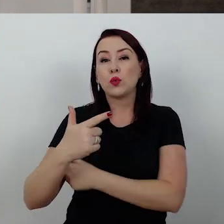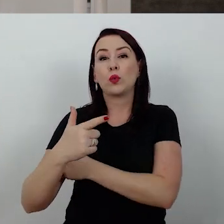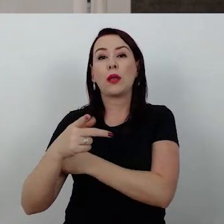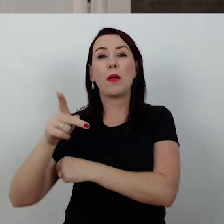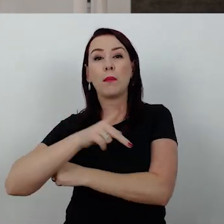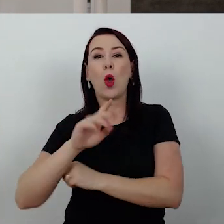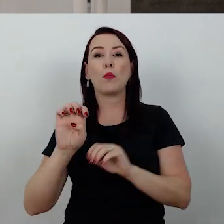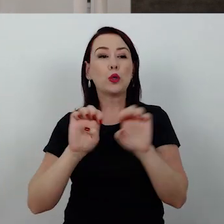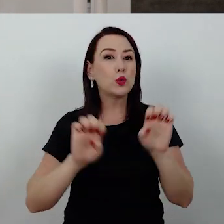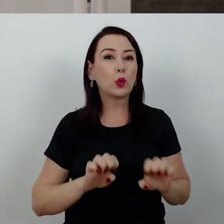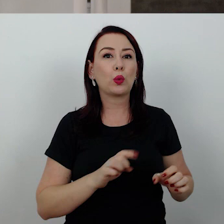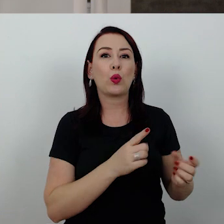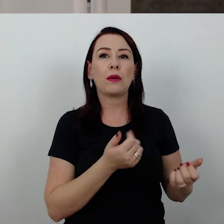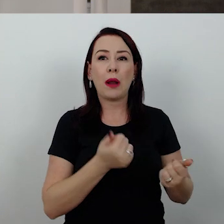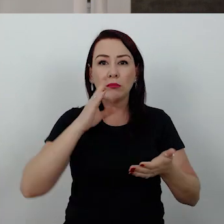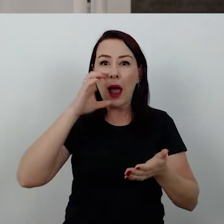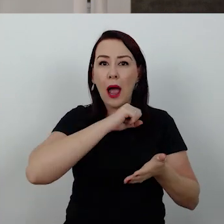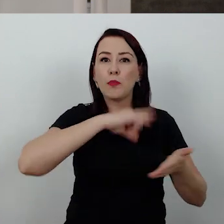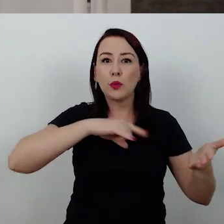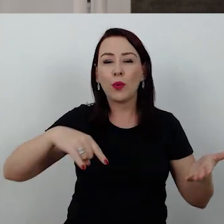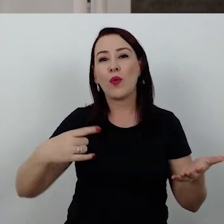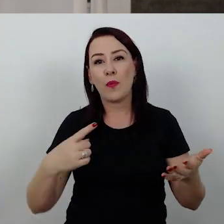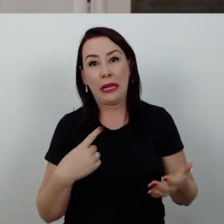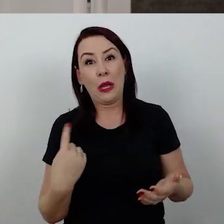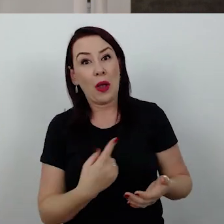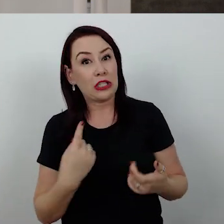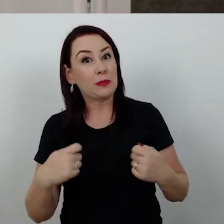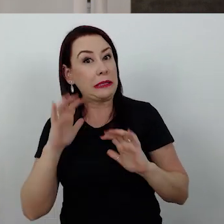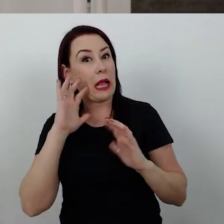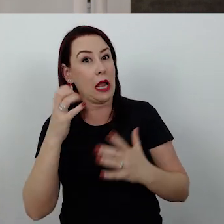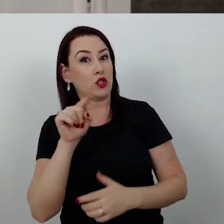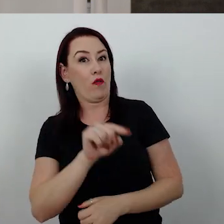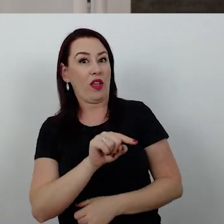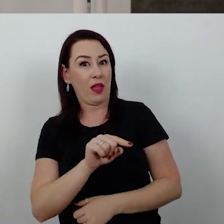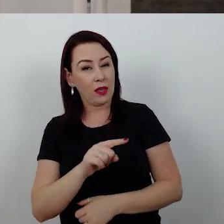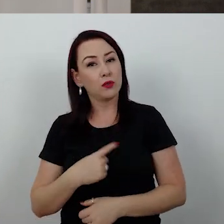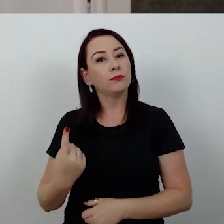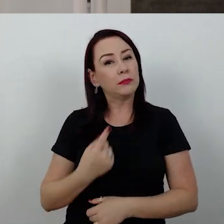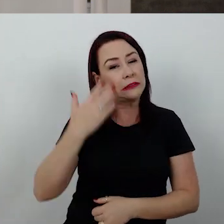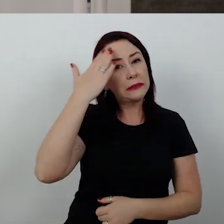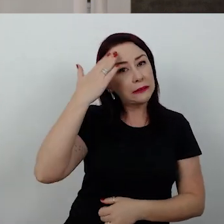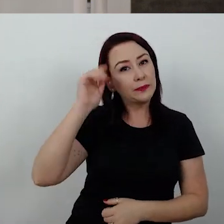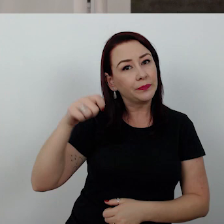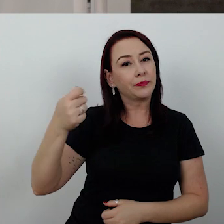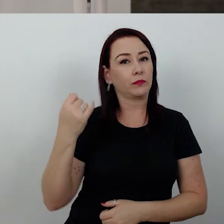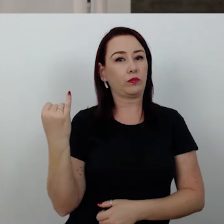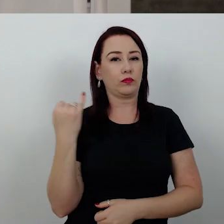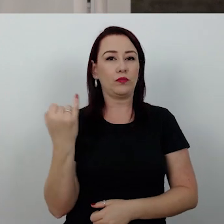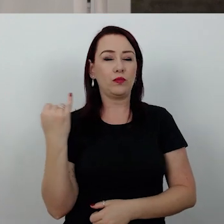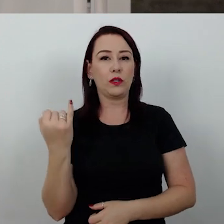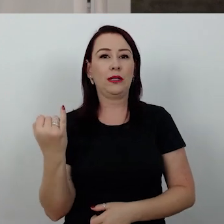tem uma estrutura que dê conta disso, a gente vai perder essa produção, porque a gente precisa dar conta. Então, a gente entende a importância de...